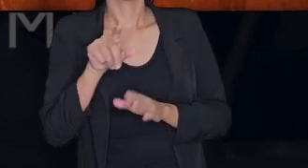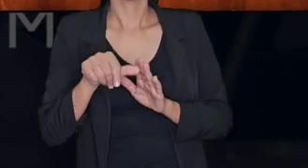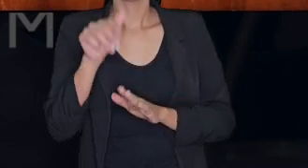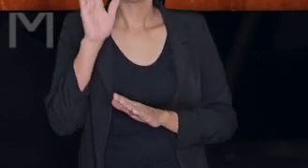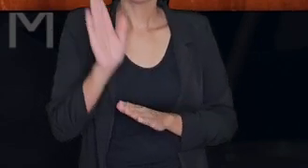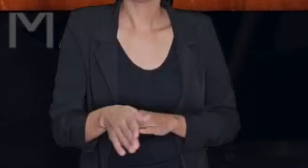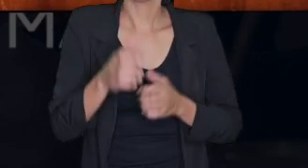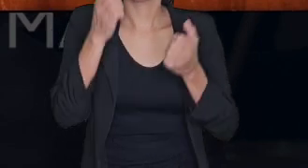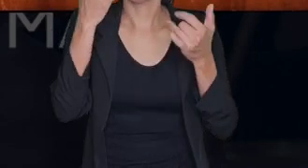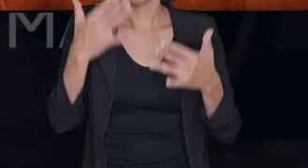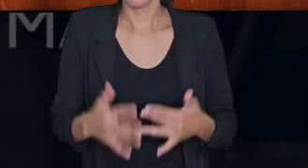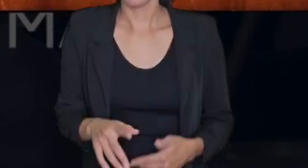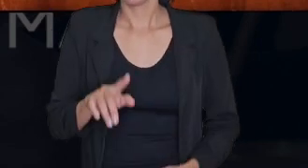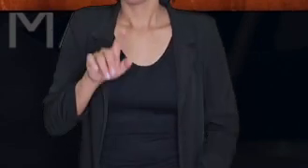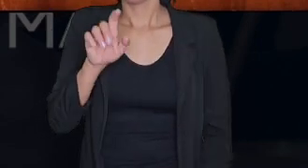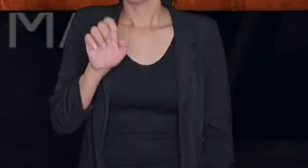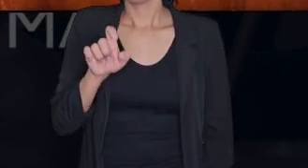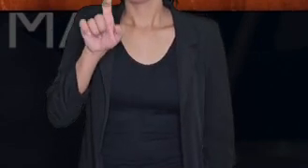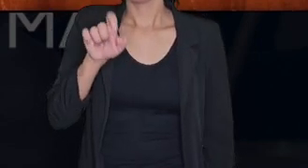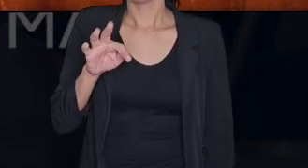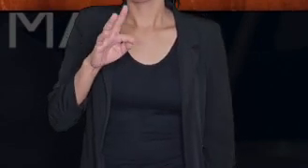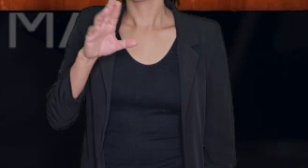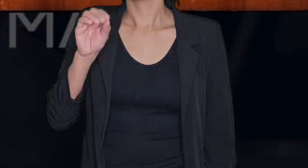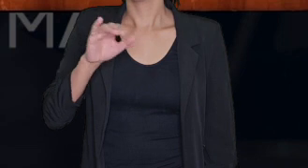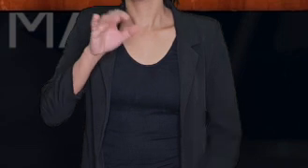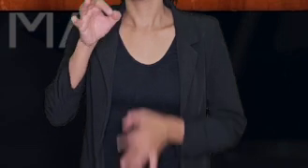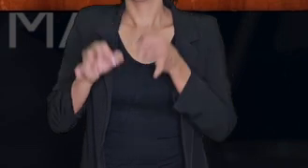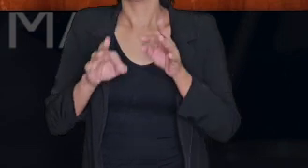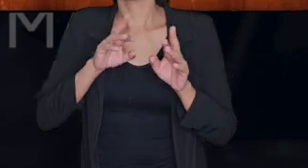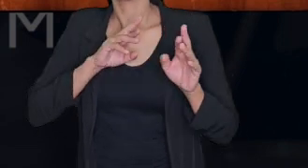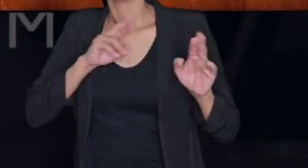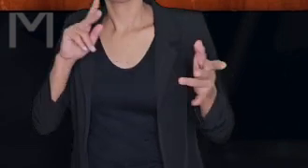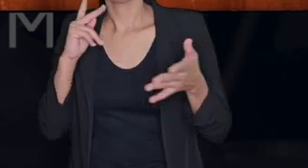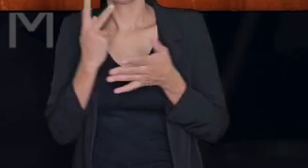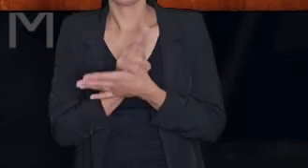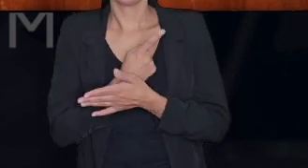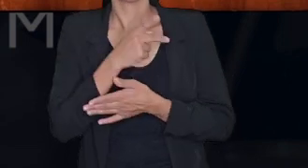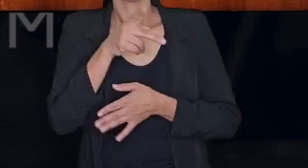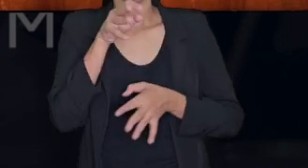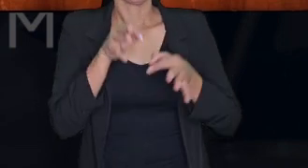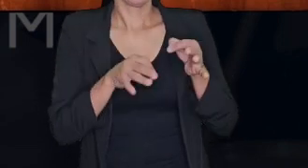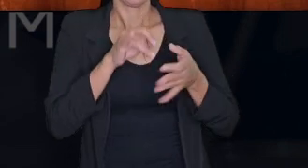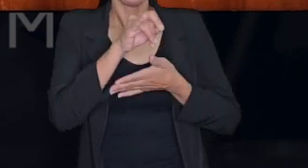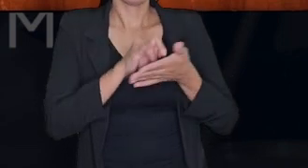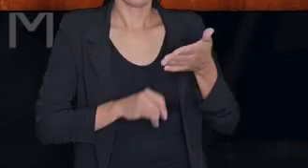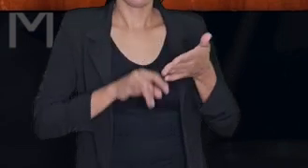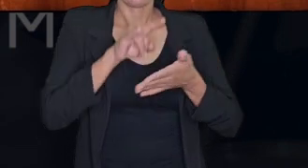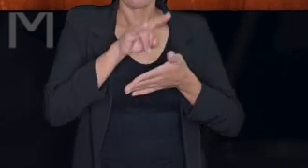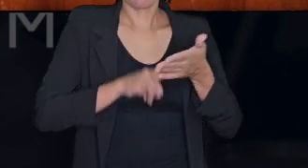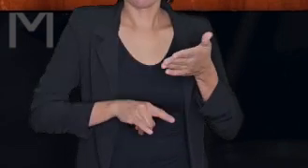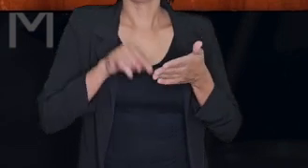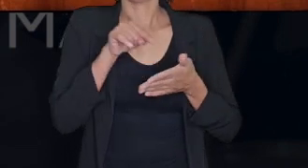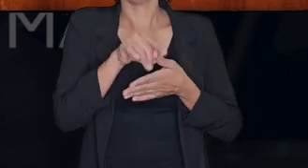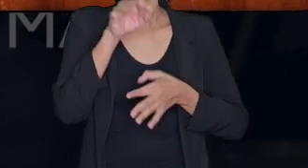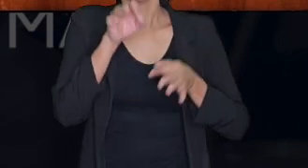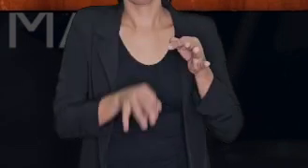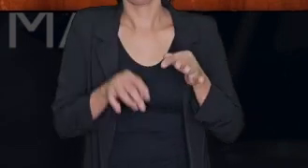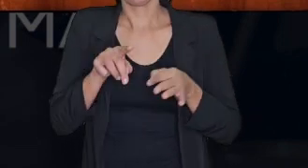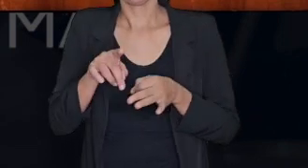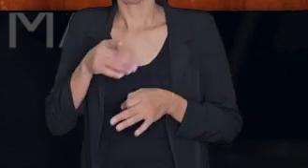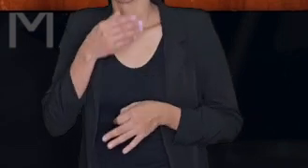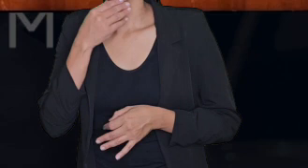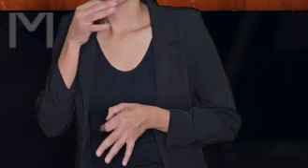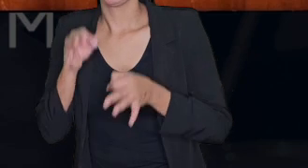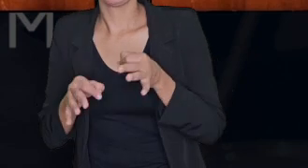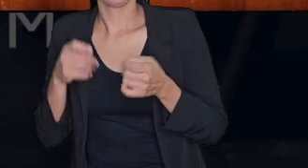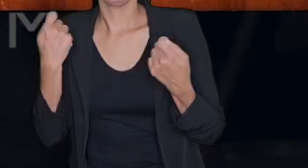lá. Primeiro que eu já disse isso, no extrajudicial, diferentemente do que sucede com o inventário judicial,